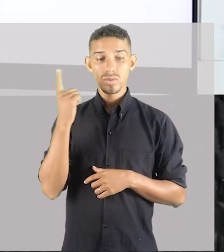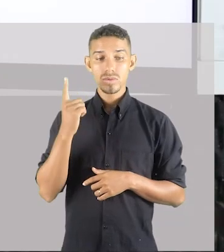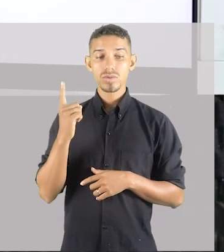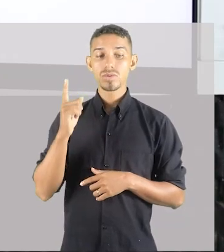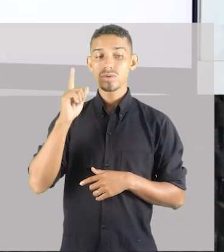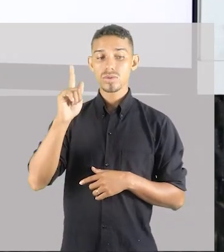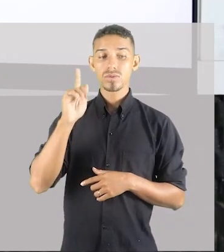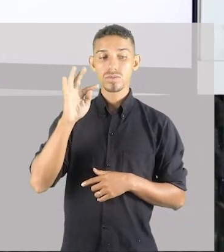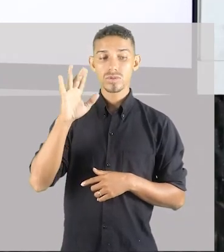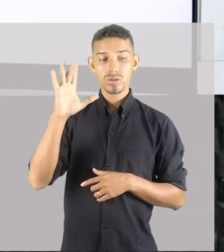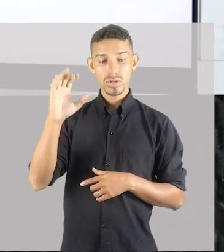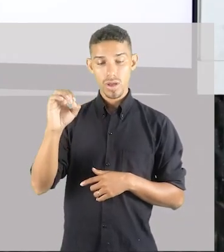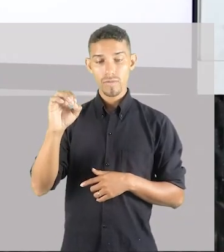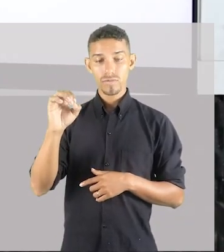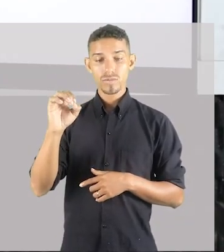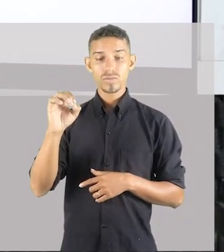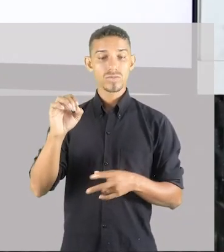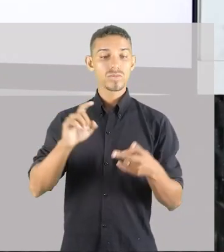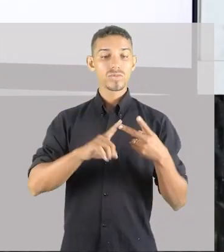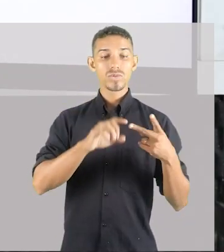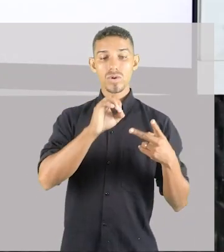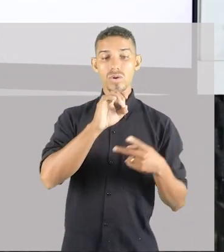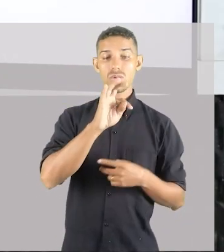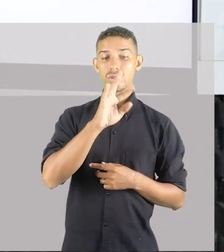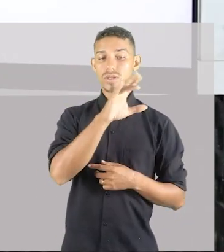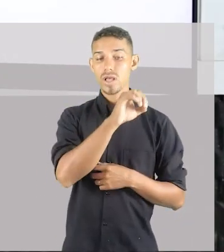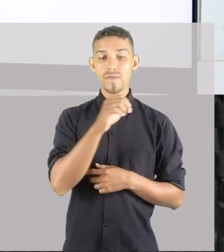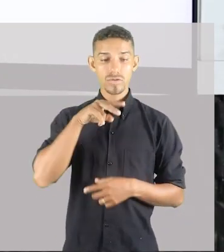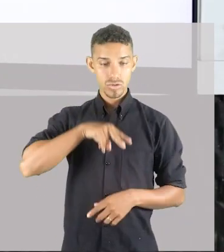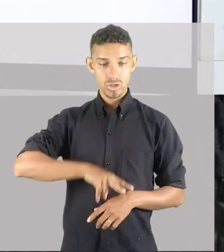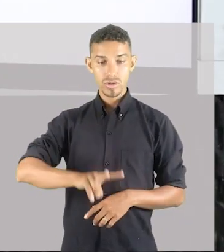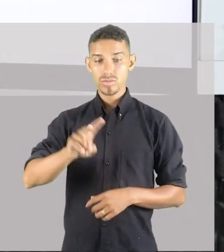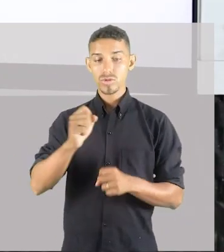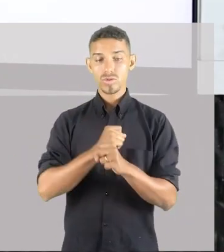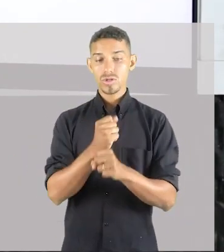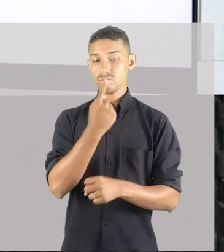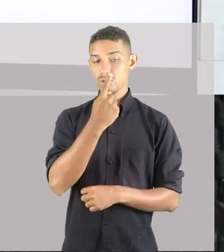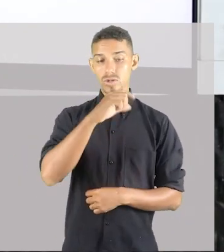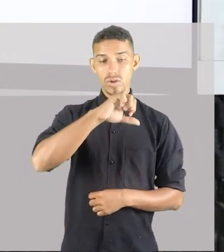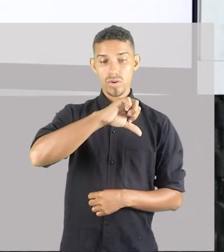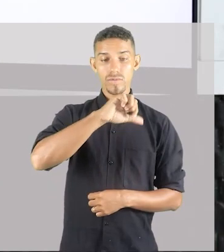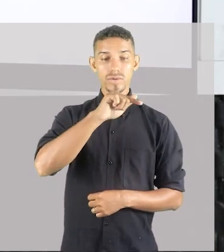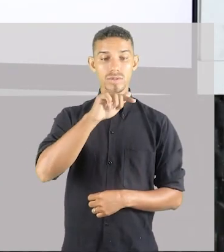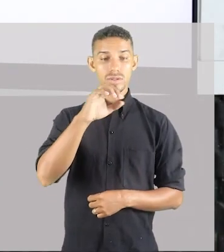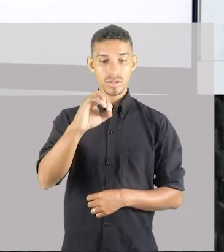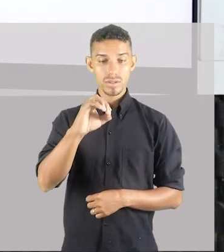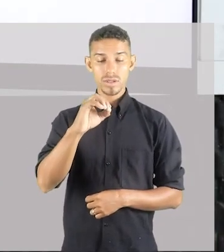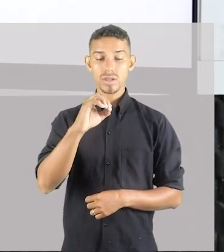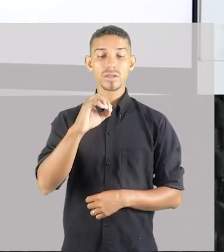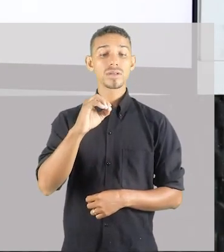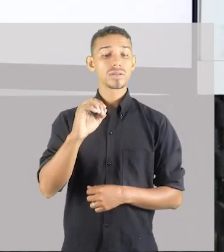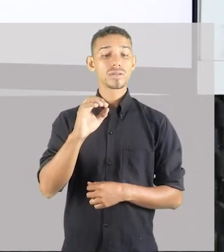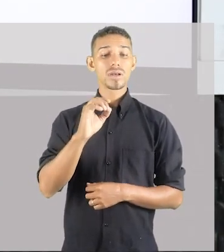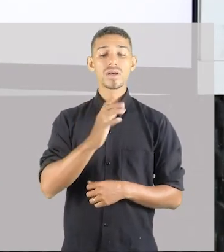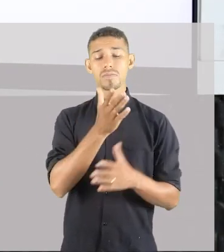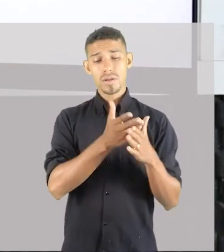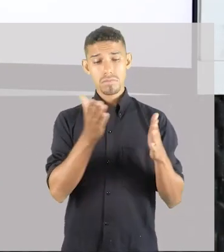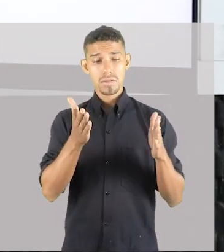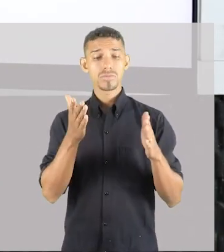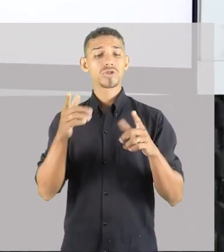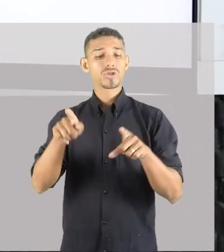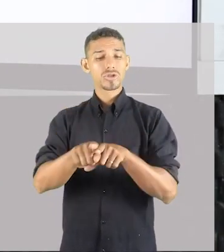eles trabalham desde os anos 70 né ah com expressões da contracultura e resistência à ditadura militar já foram